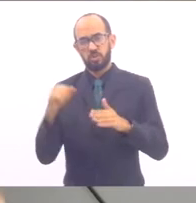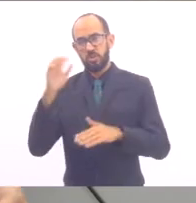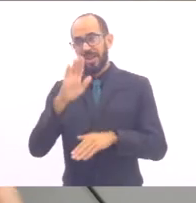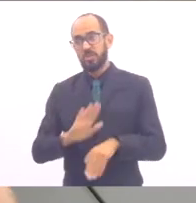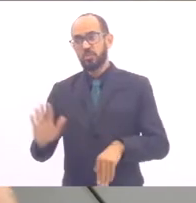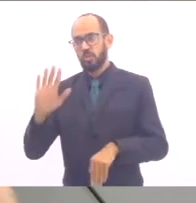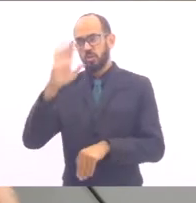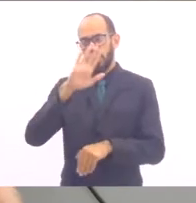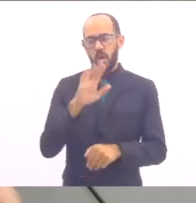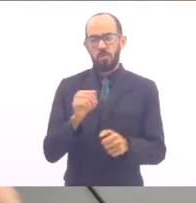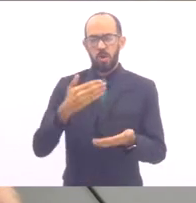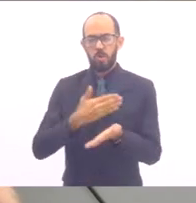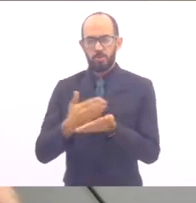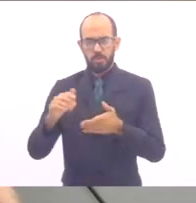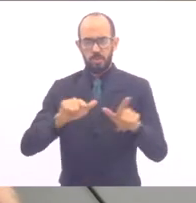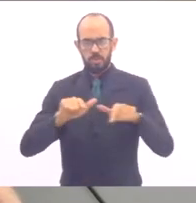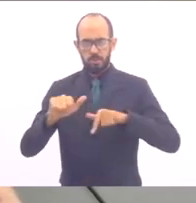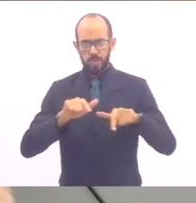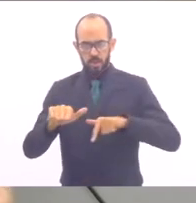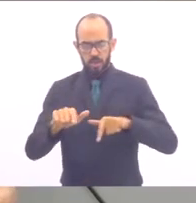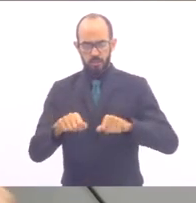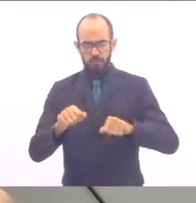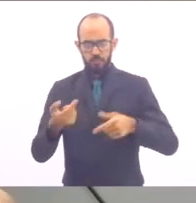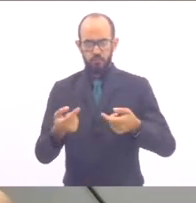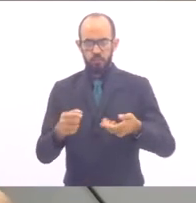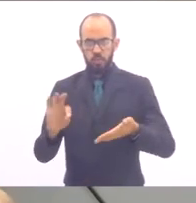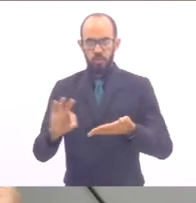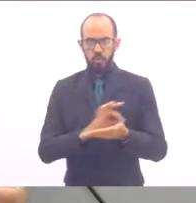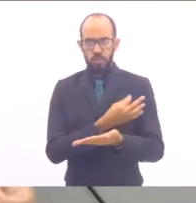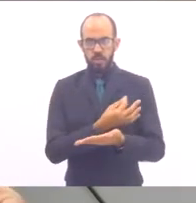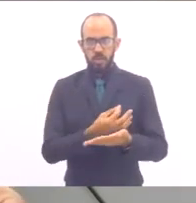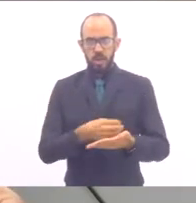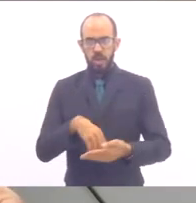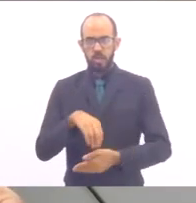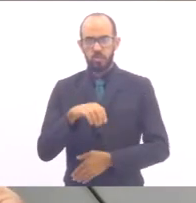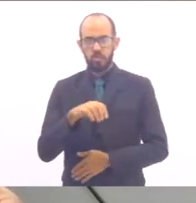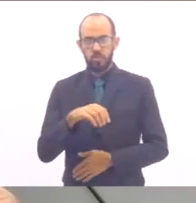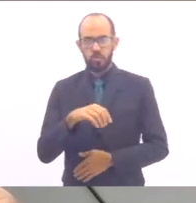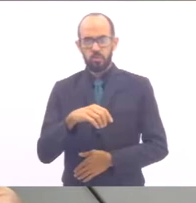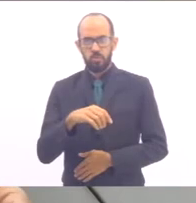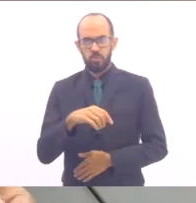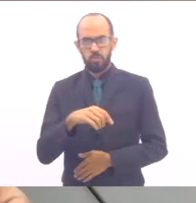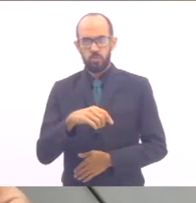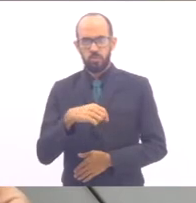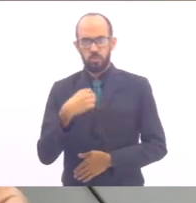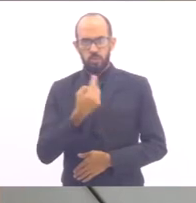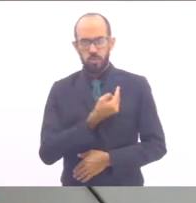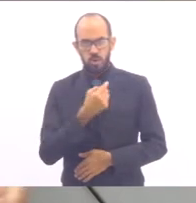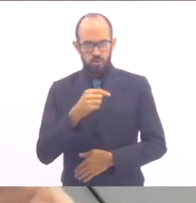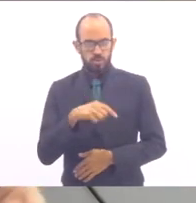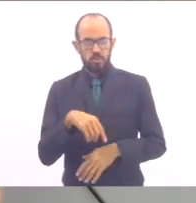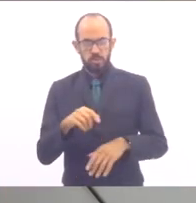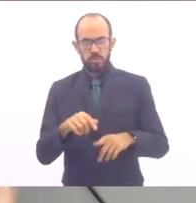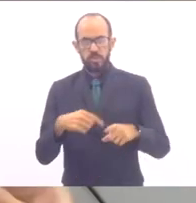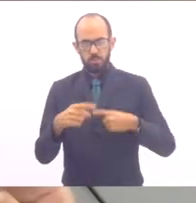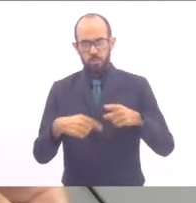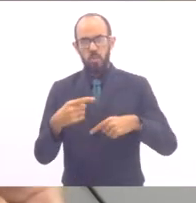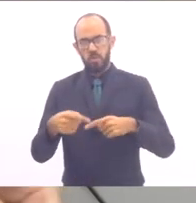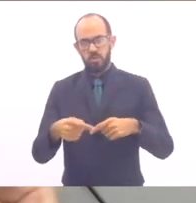na Zeco Barreira. Na época foram contratadas a Contrabom, a Copa Guanabara, que é o presidente, e a Copama. Depois